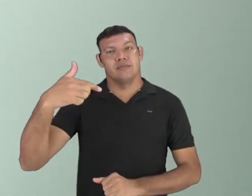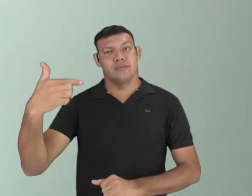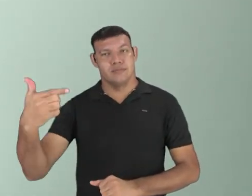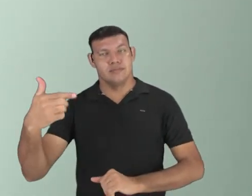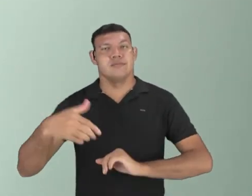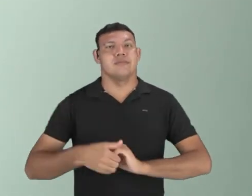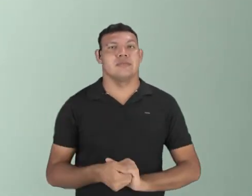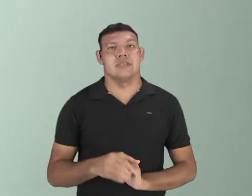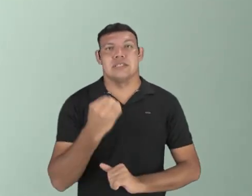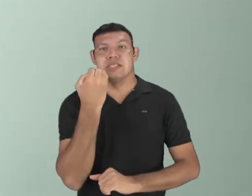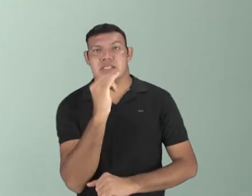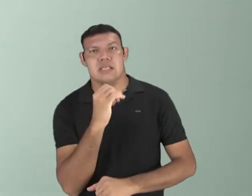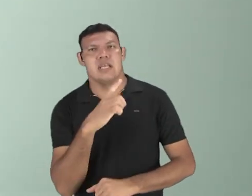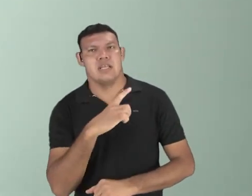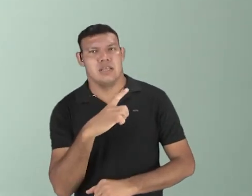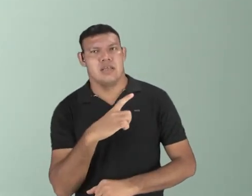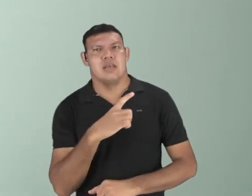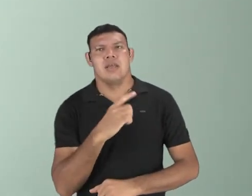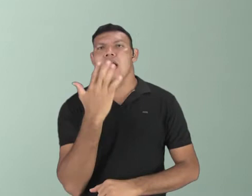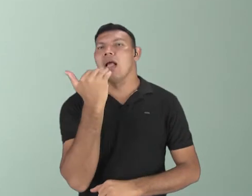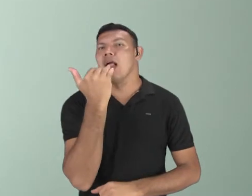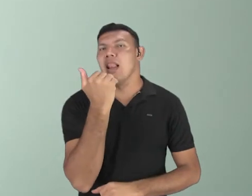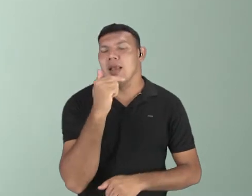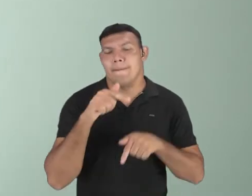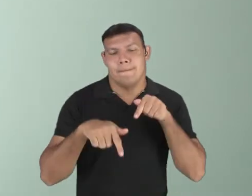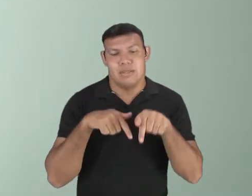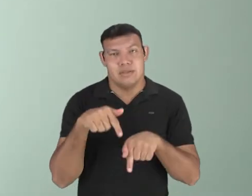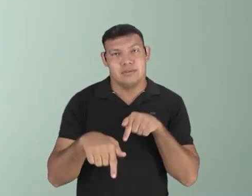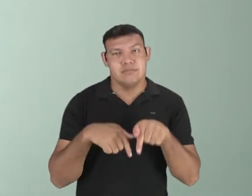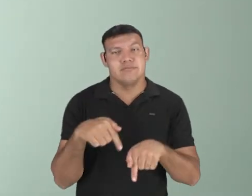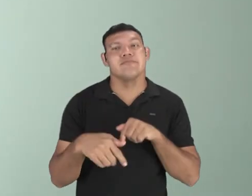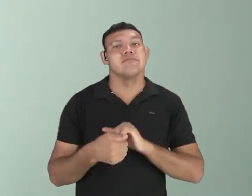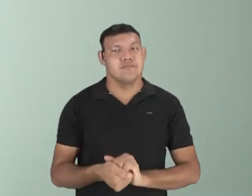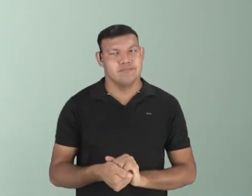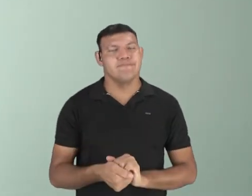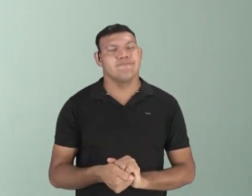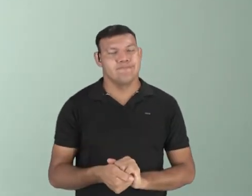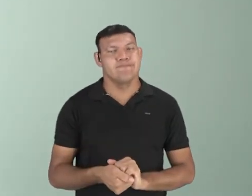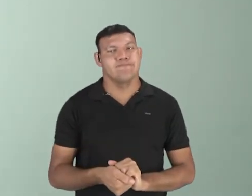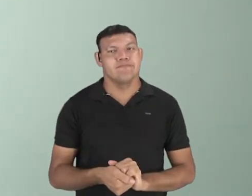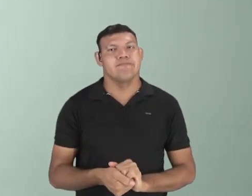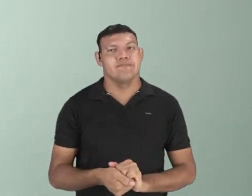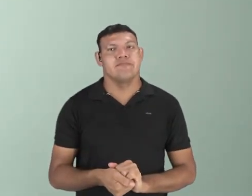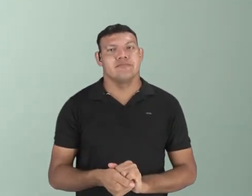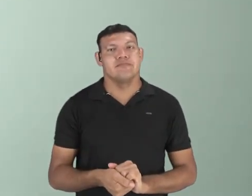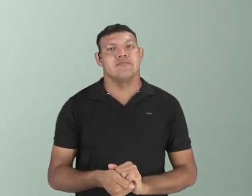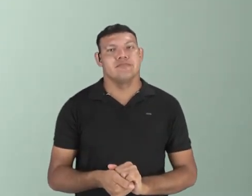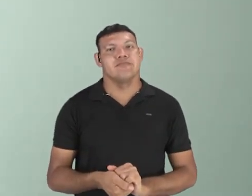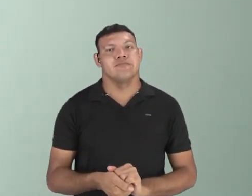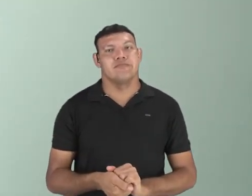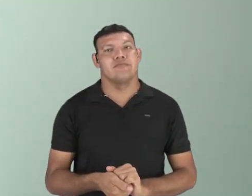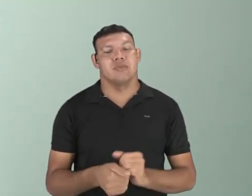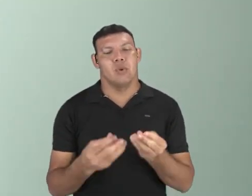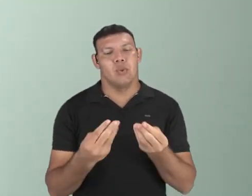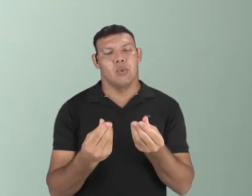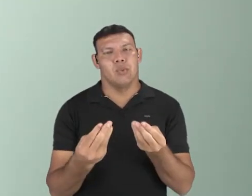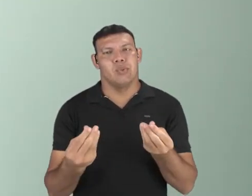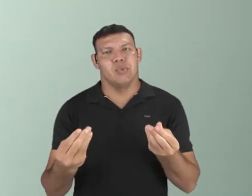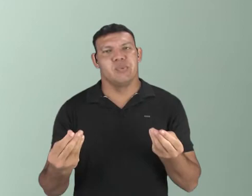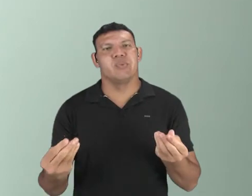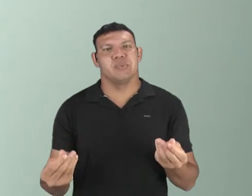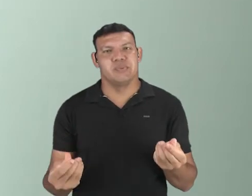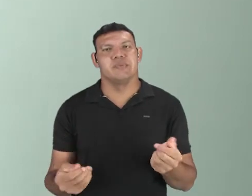nitrogênio, tá? Então, quando eu falo que elas produzem alimentos através de energia química, é através do sulfato, do ferro